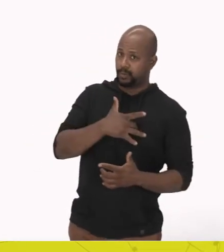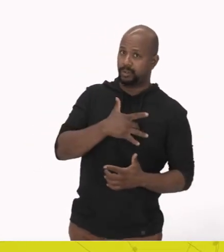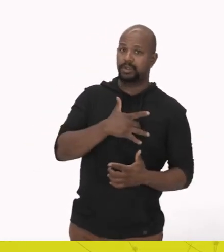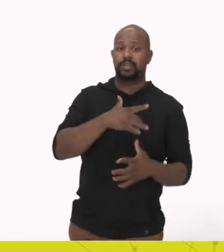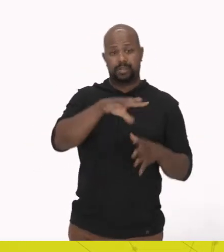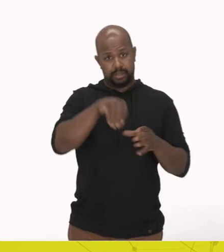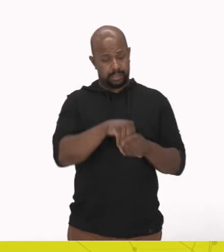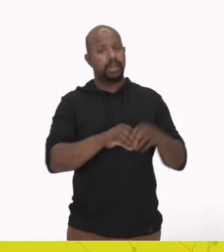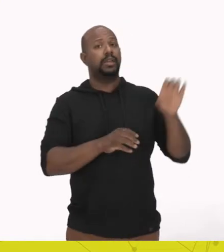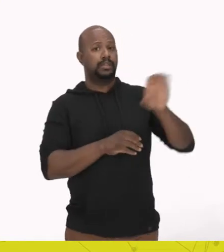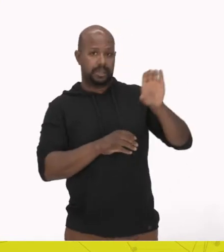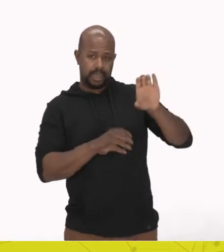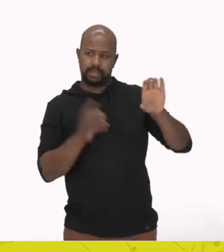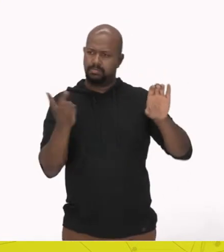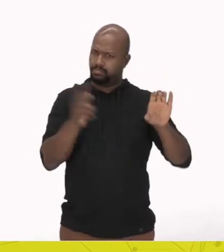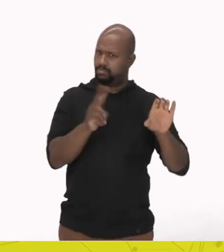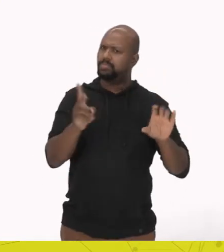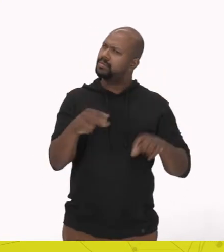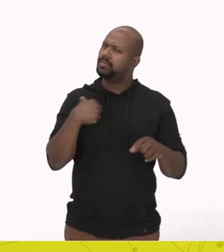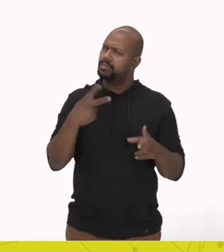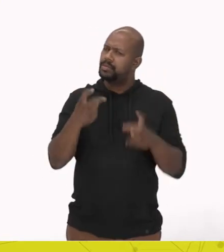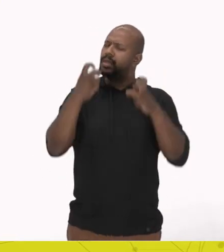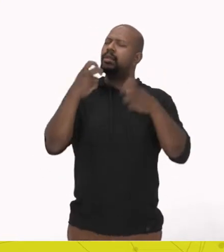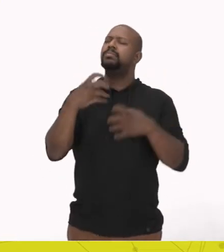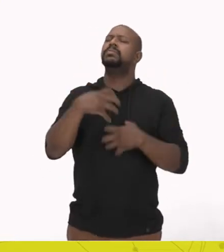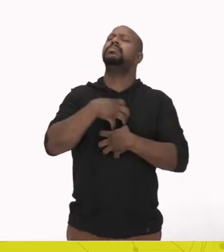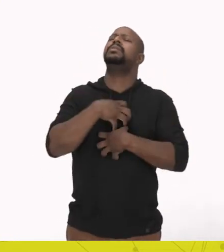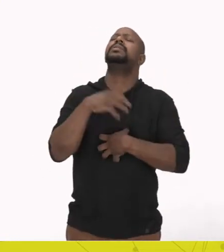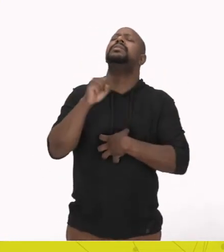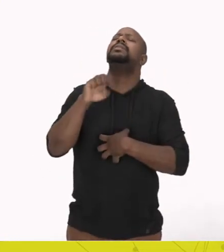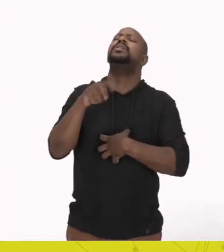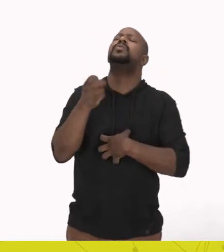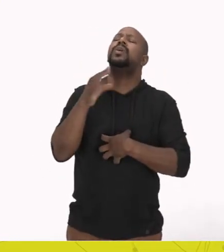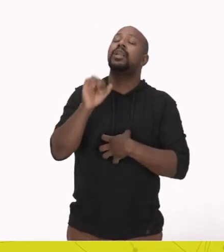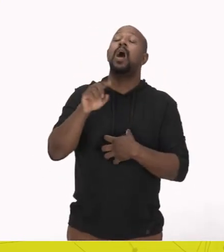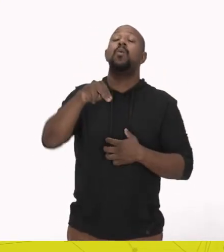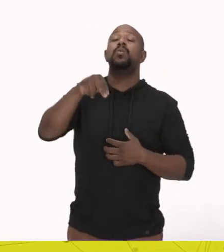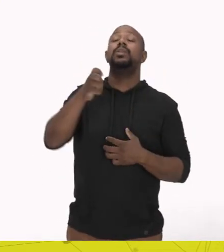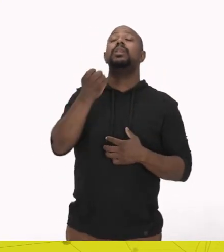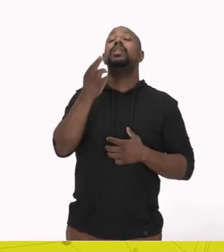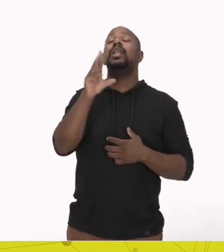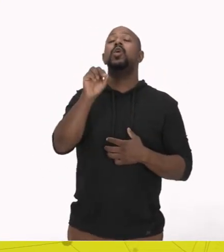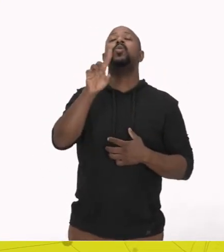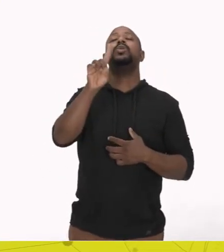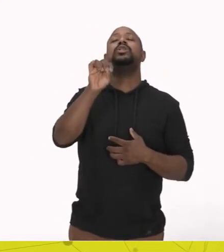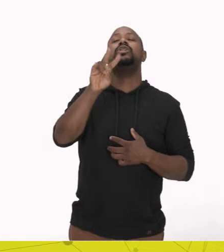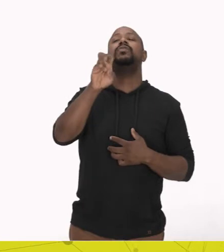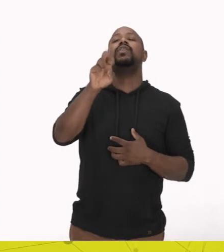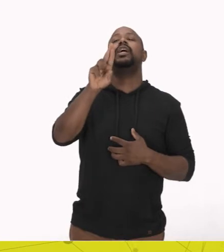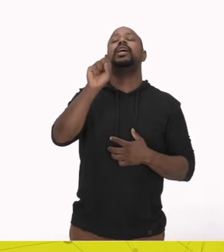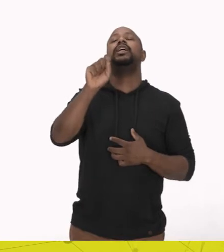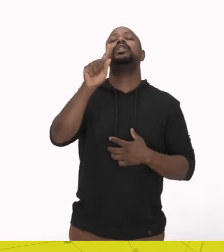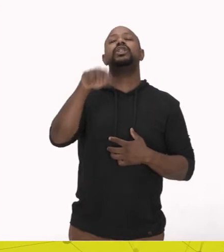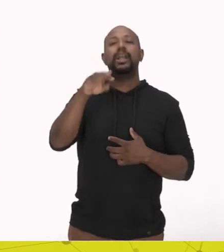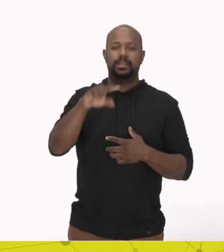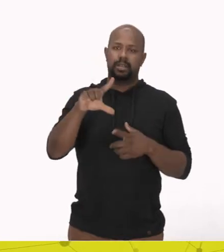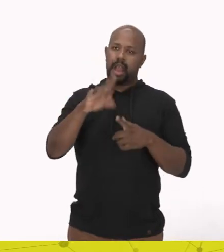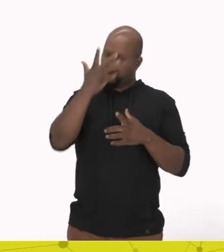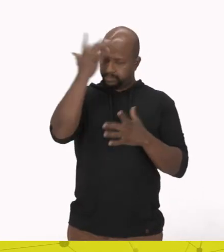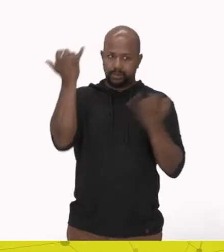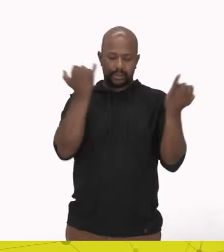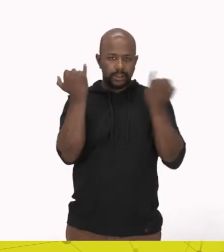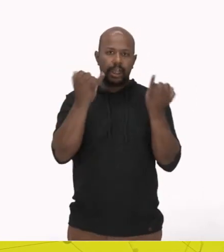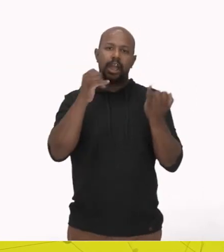saúde e na ciência já se percebe a questão sensorial neurodivergente, ou seja, as